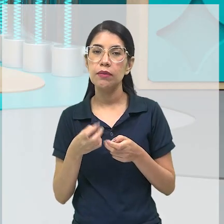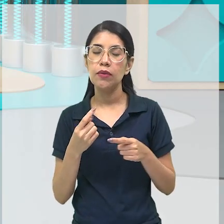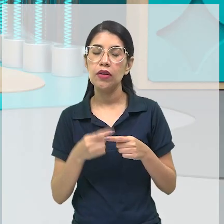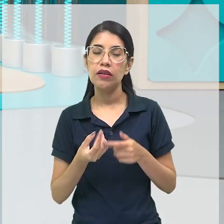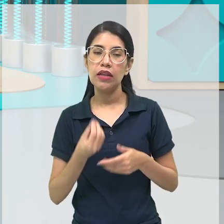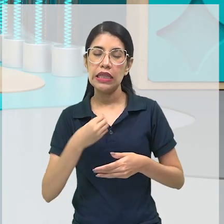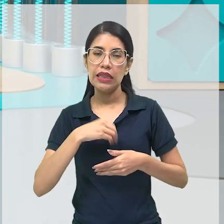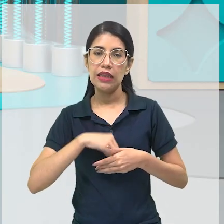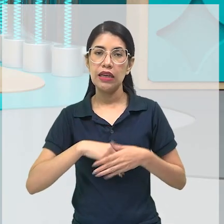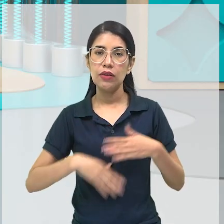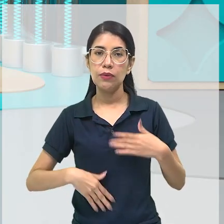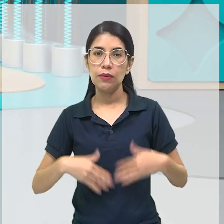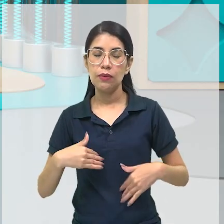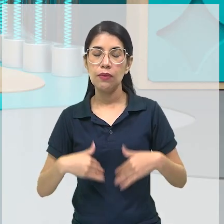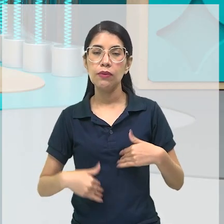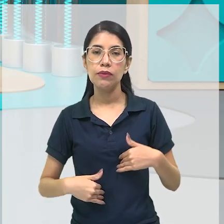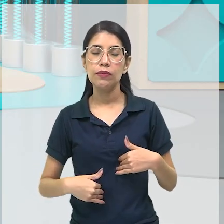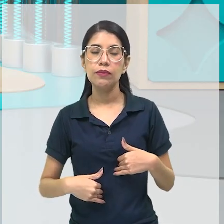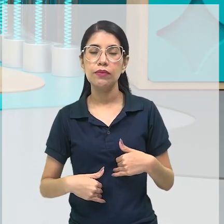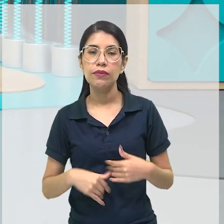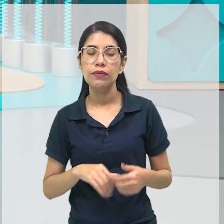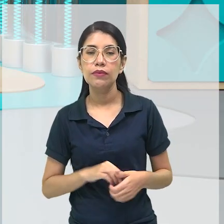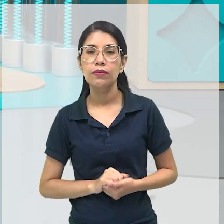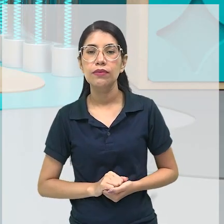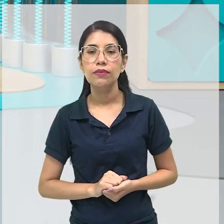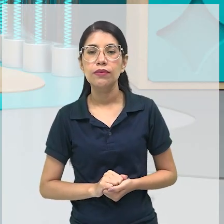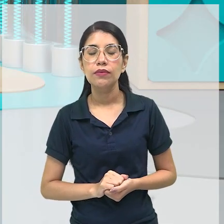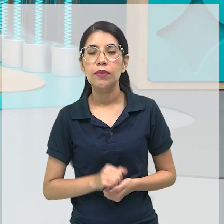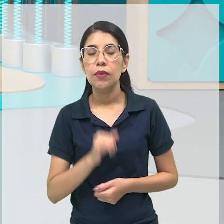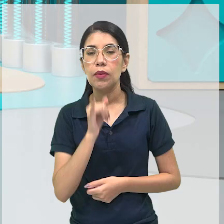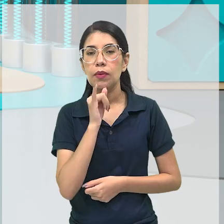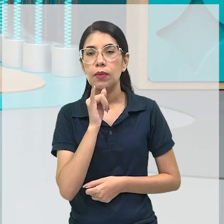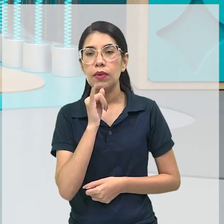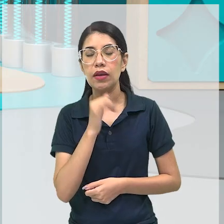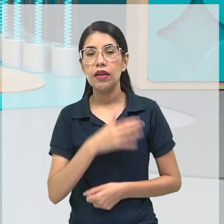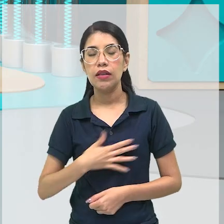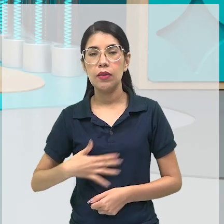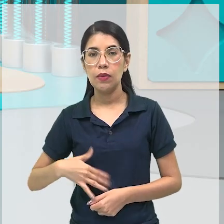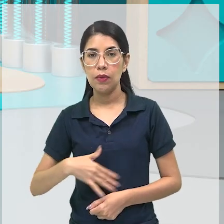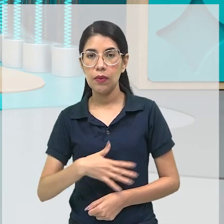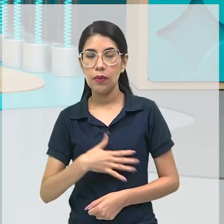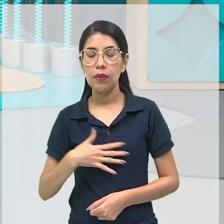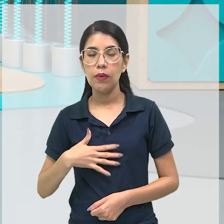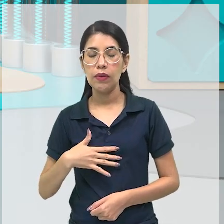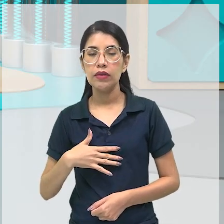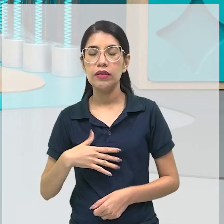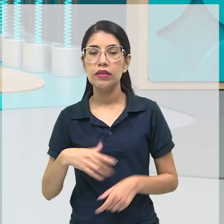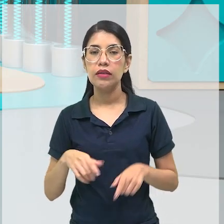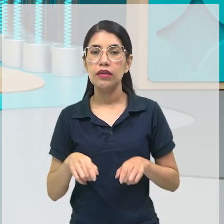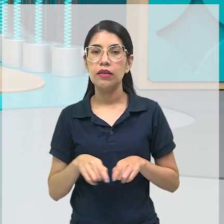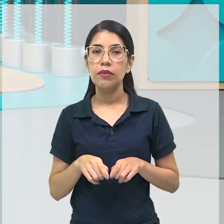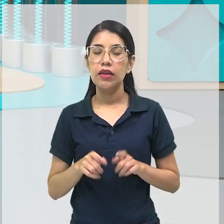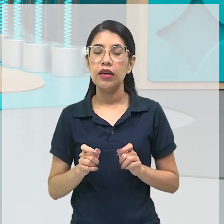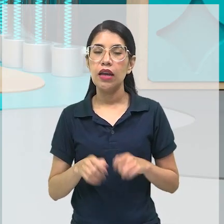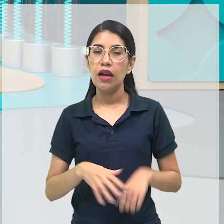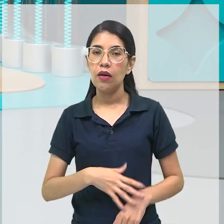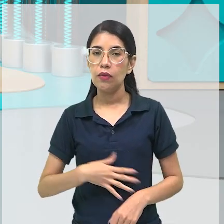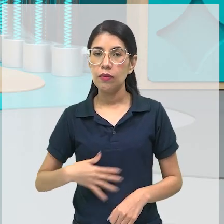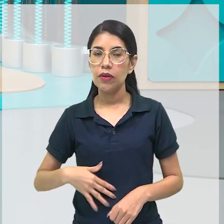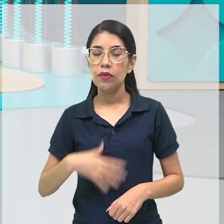extravasa para dentro, para as cavidades internas do corpo. Por exemplo, na região do tórax, perto do pulmão, na